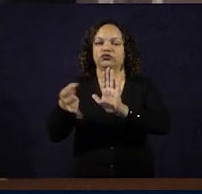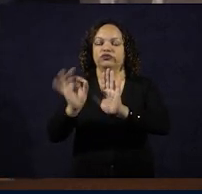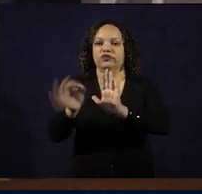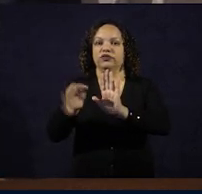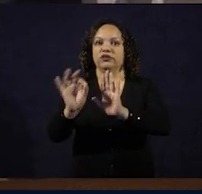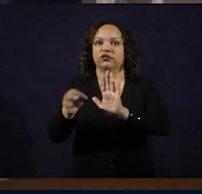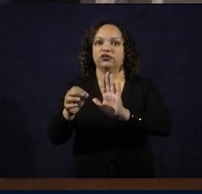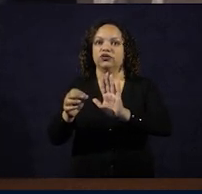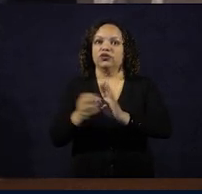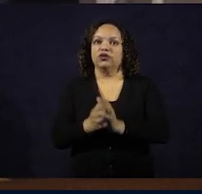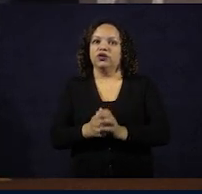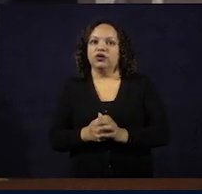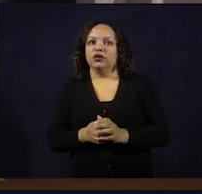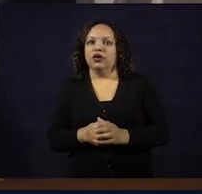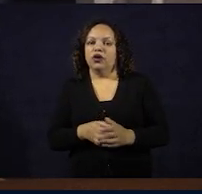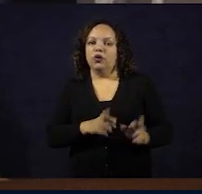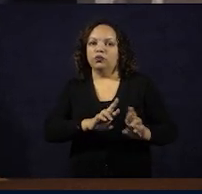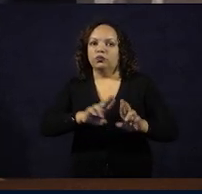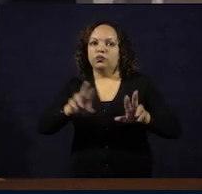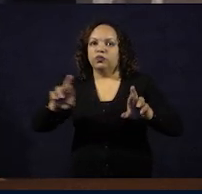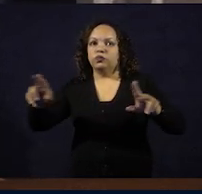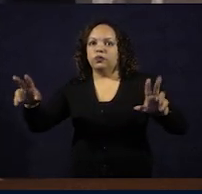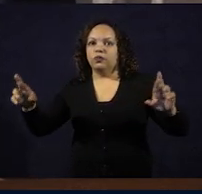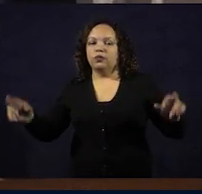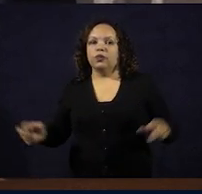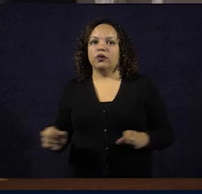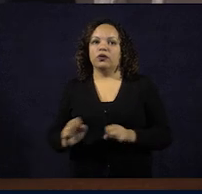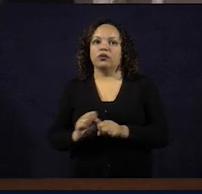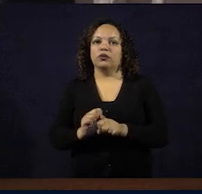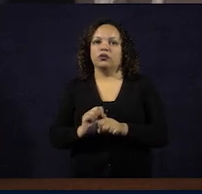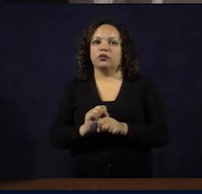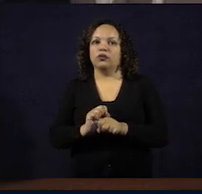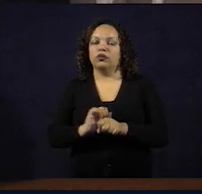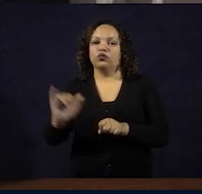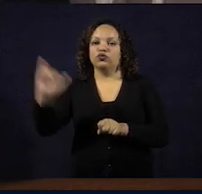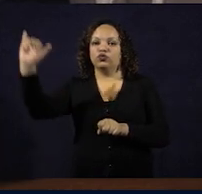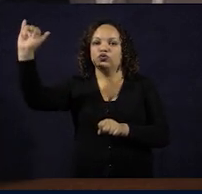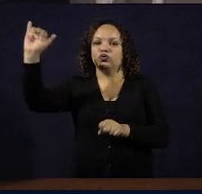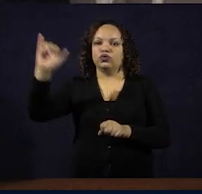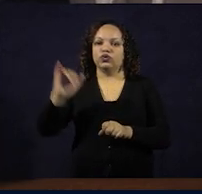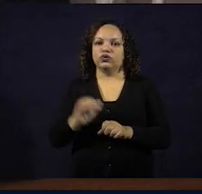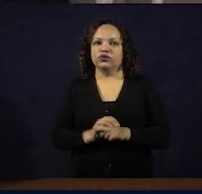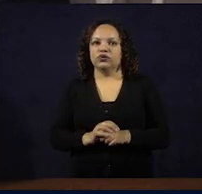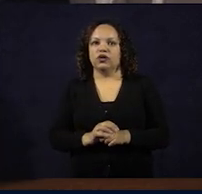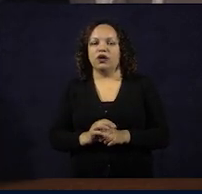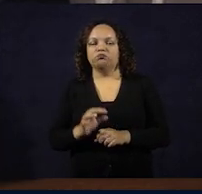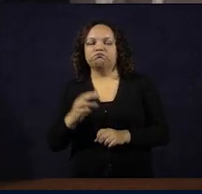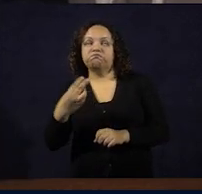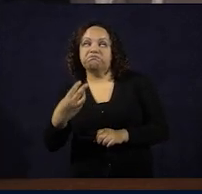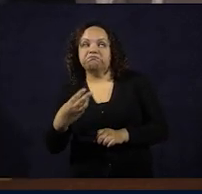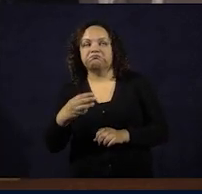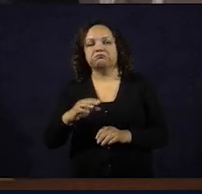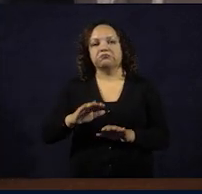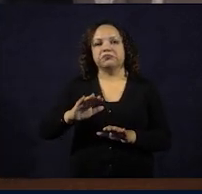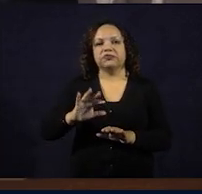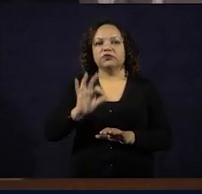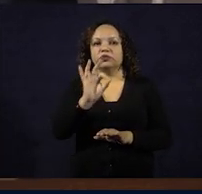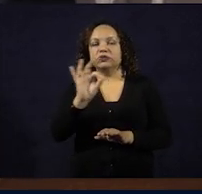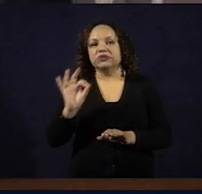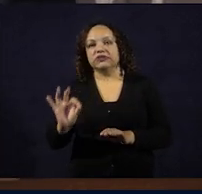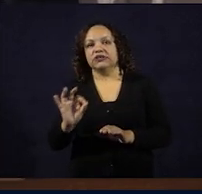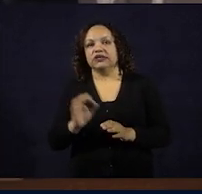por diversos prismas a gente acaba encontrando aí um percentual de dois e meio a três por cento para as empresas de